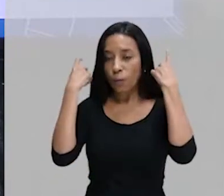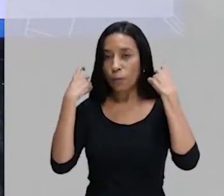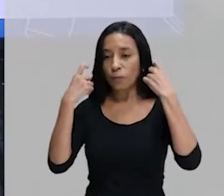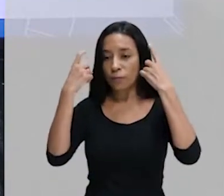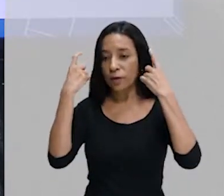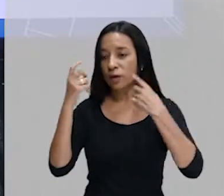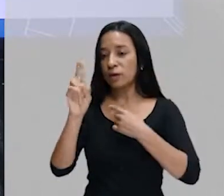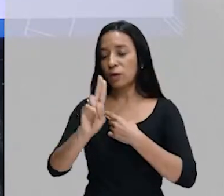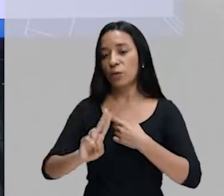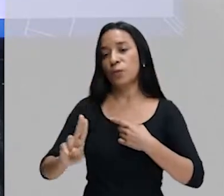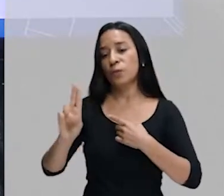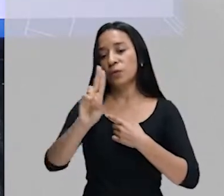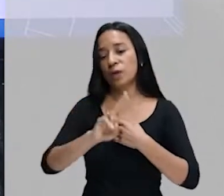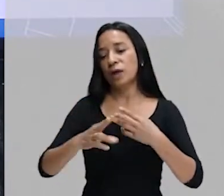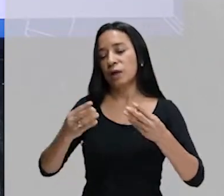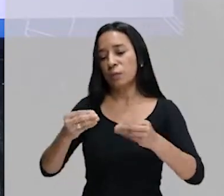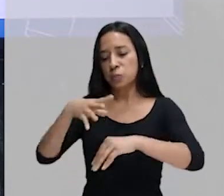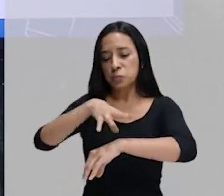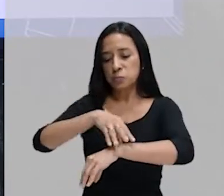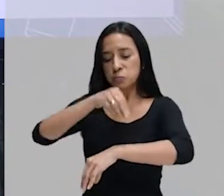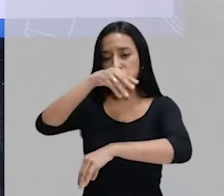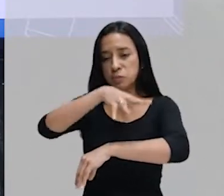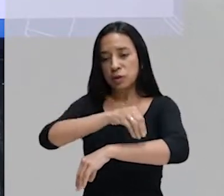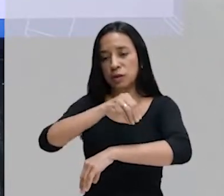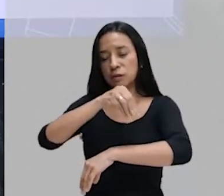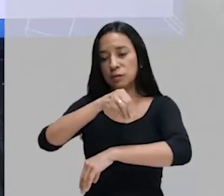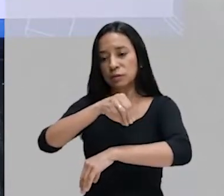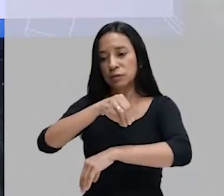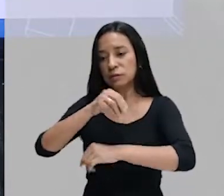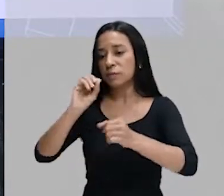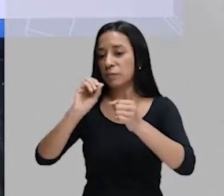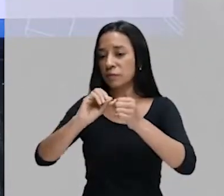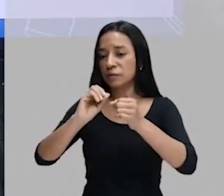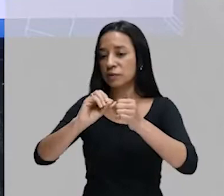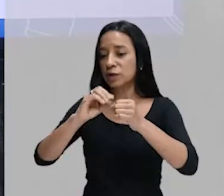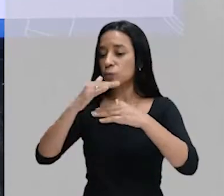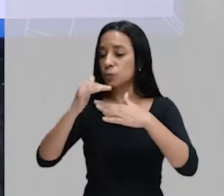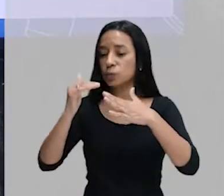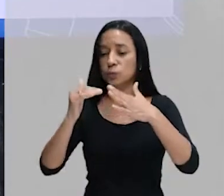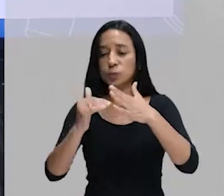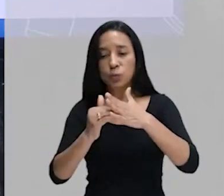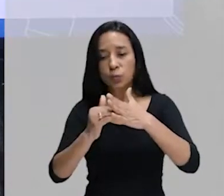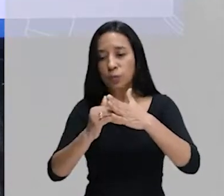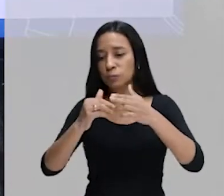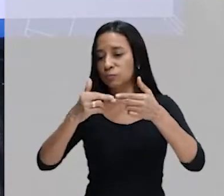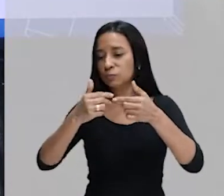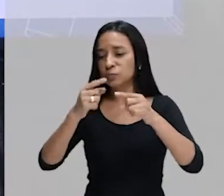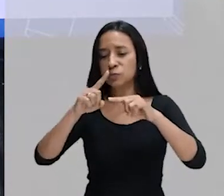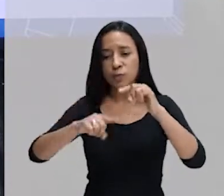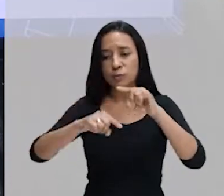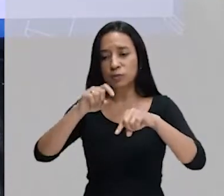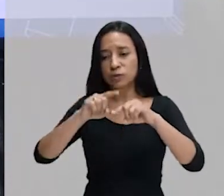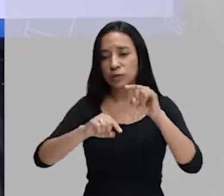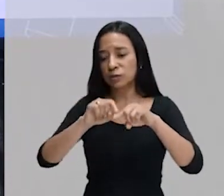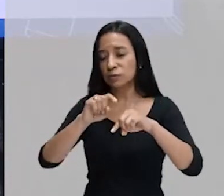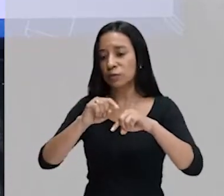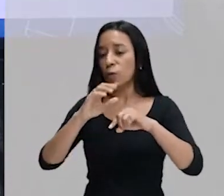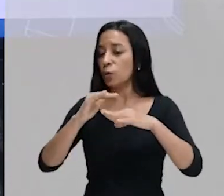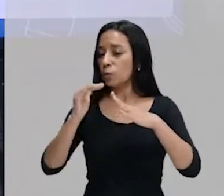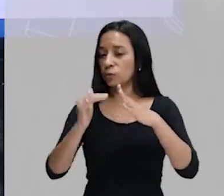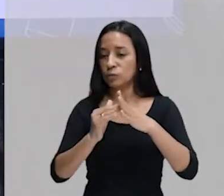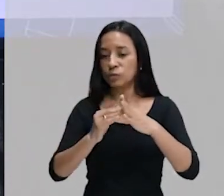muito utilizada na confecção de todas essas peças, né, que vocês viram aqui. Então, todas